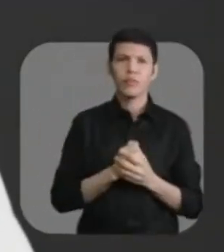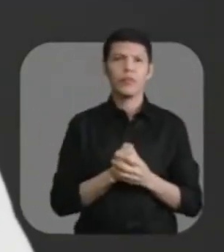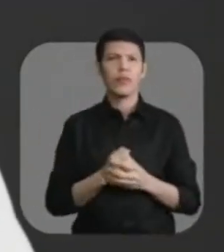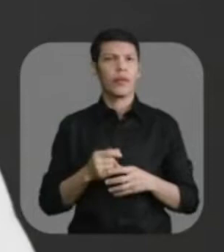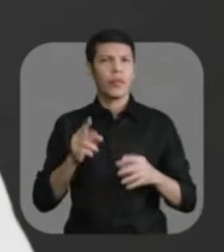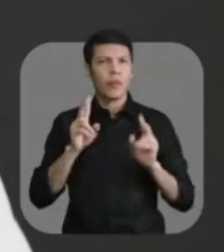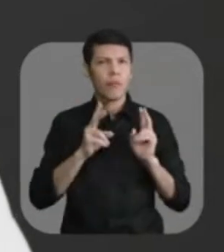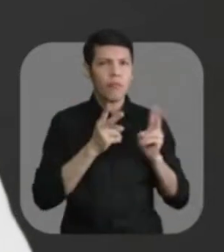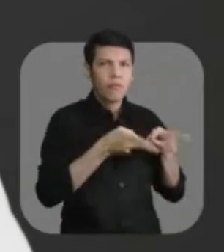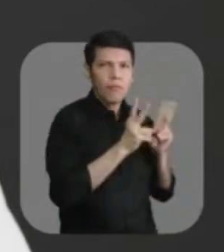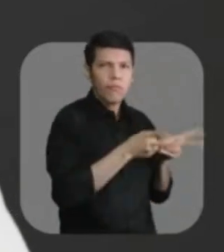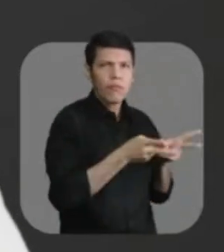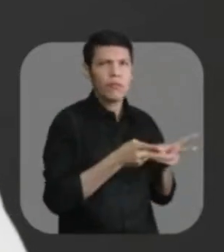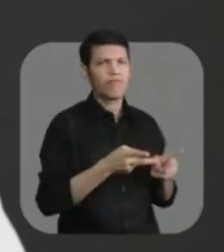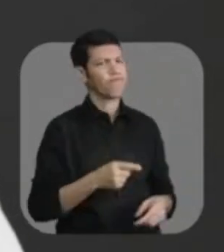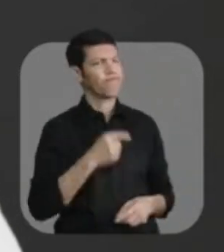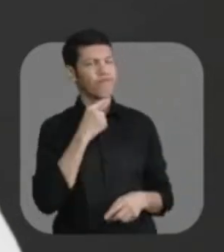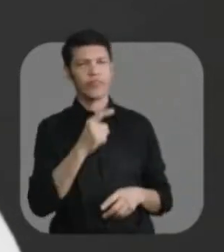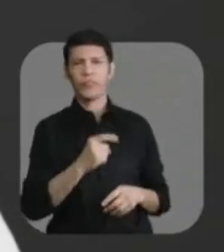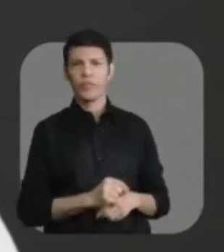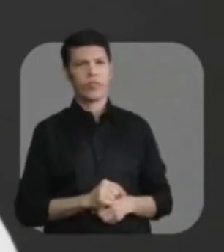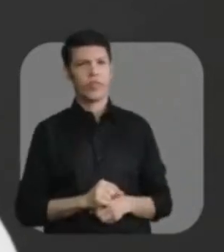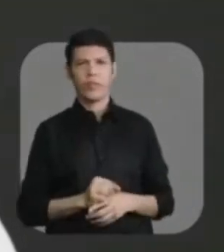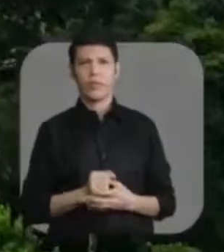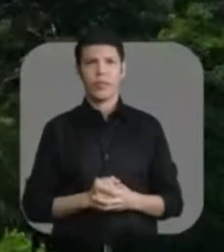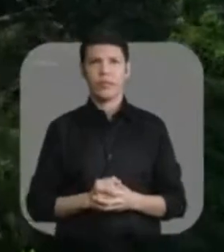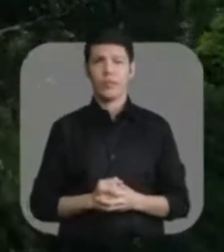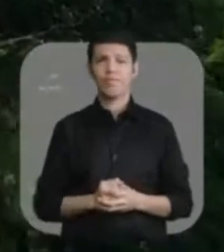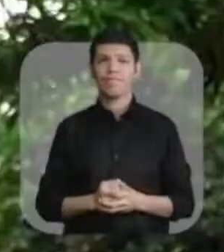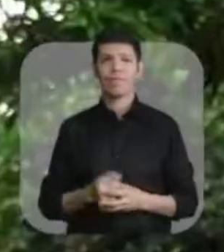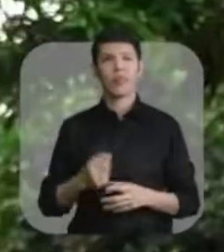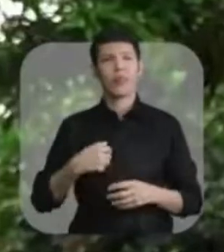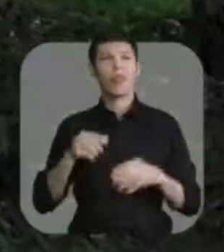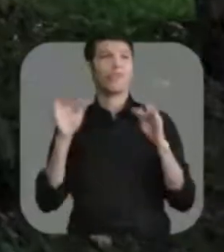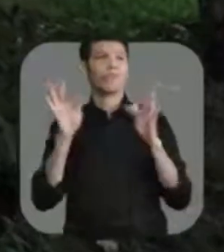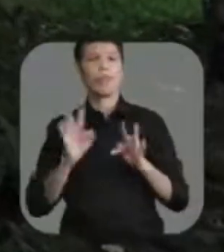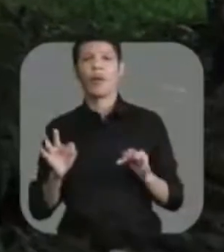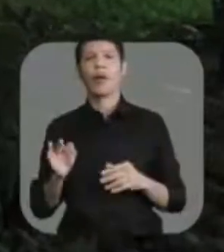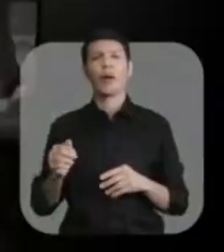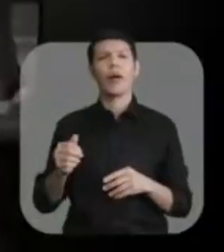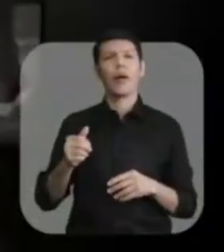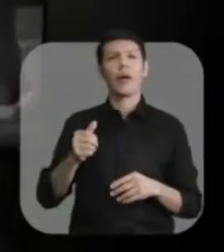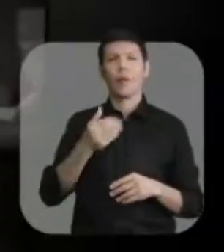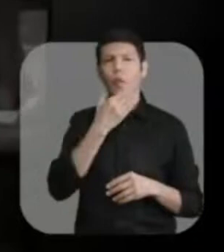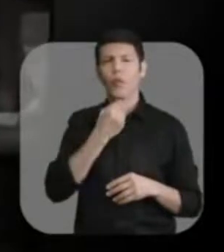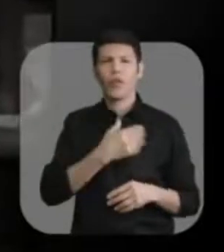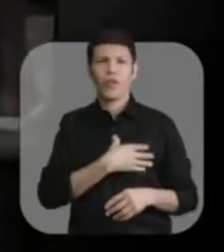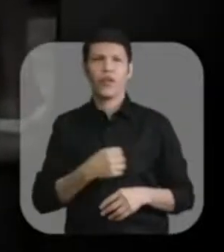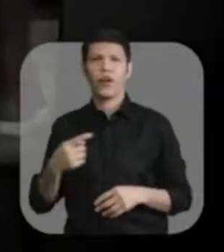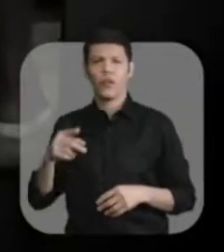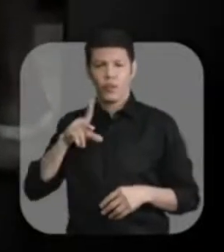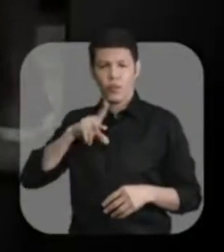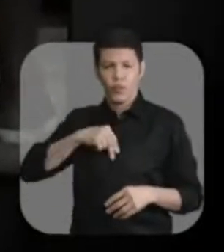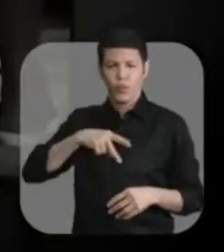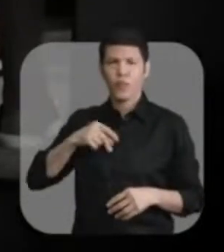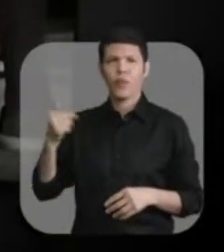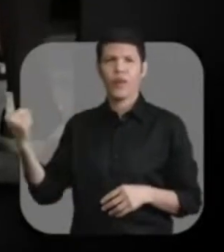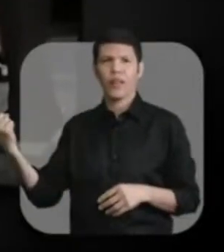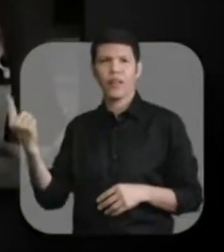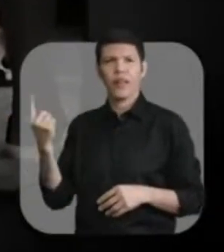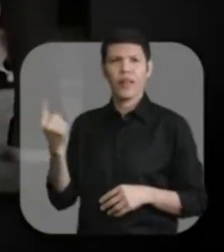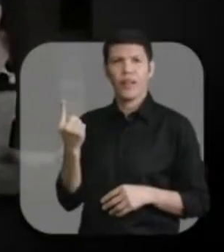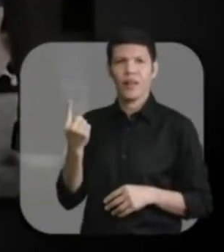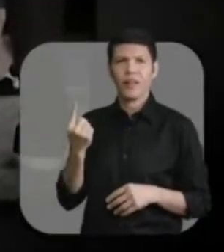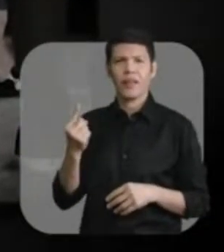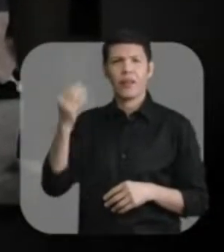conviver com isso? Do jeito que está, não dá. Muito feliz, meu mãe. No dia que ele recebeu o